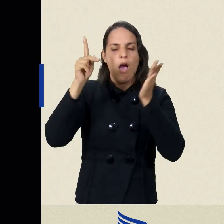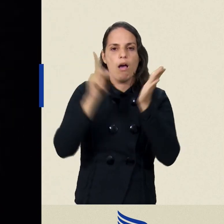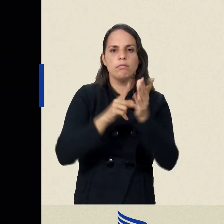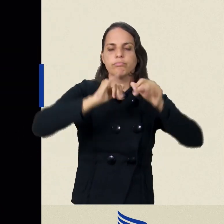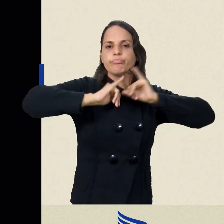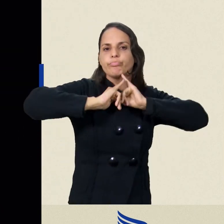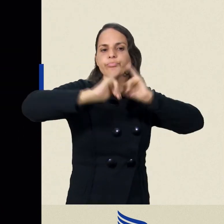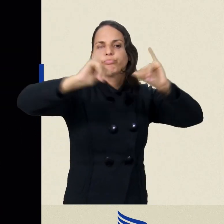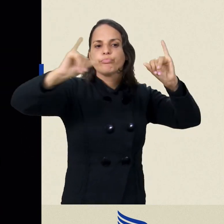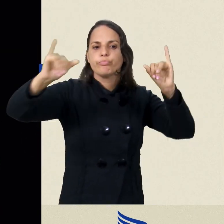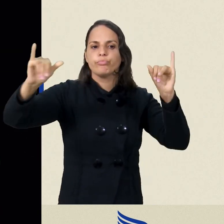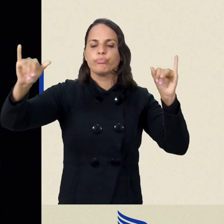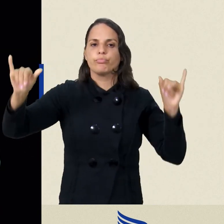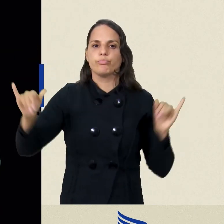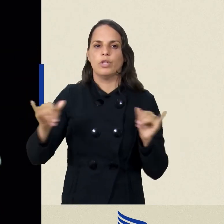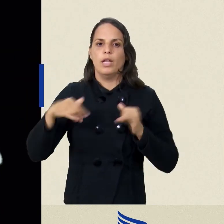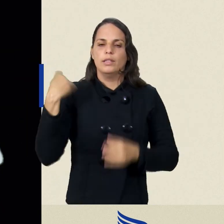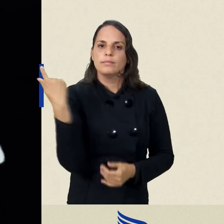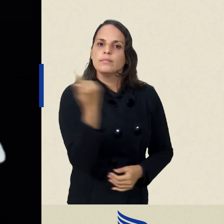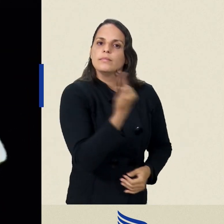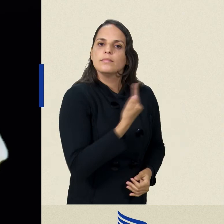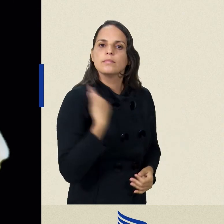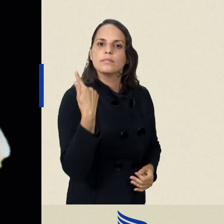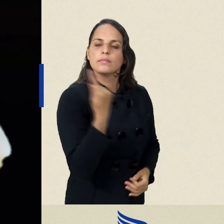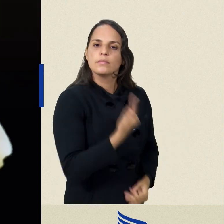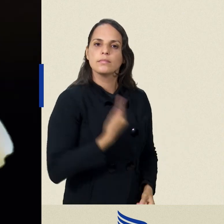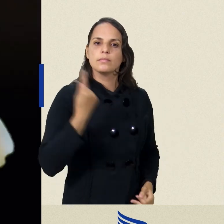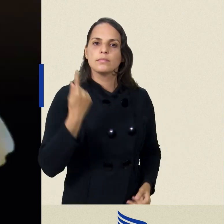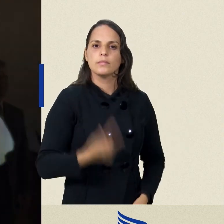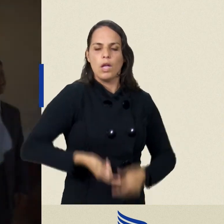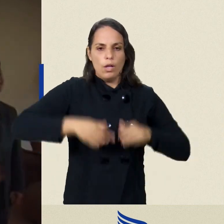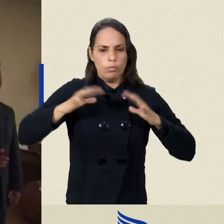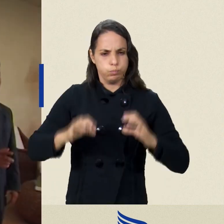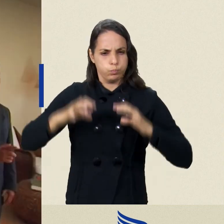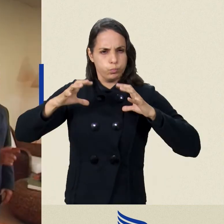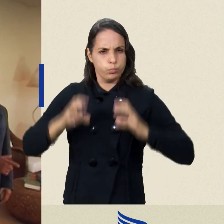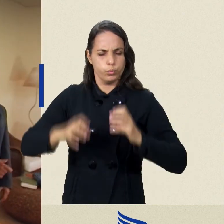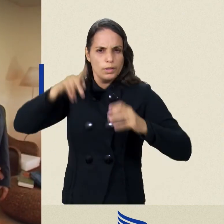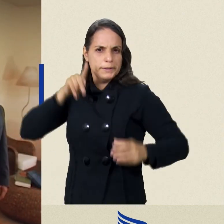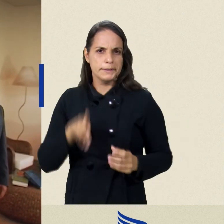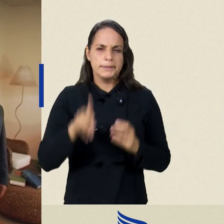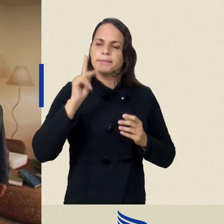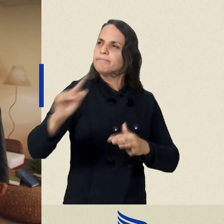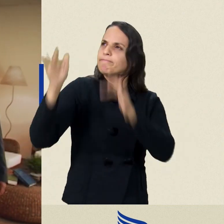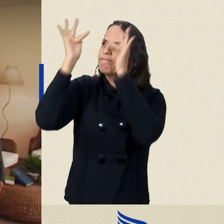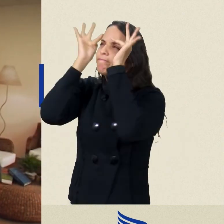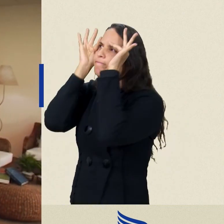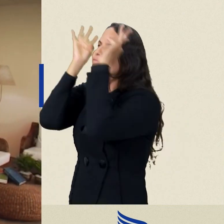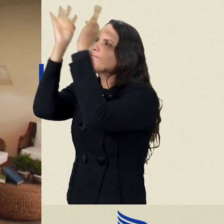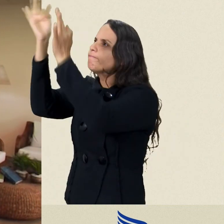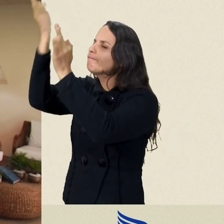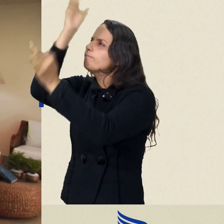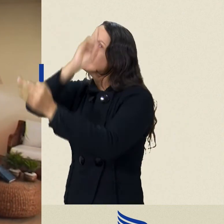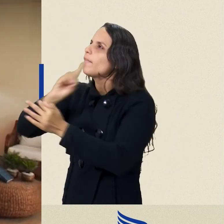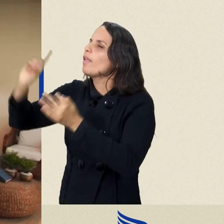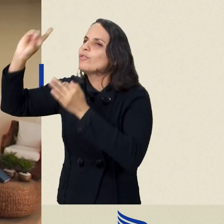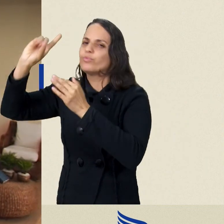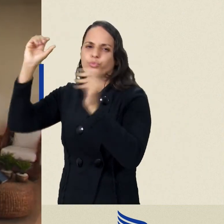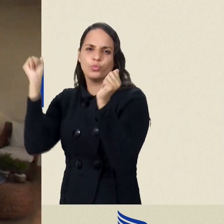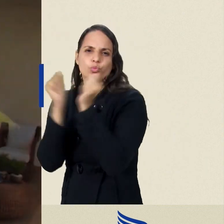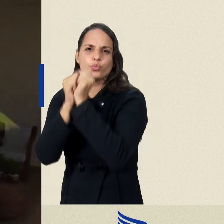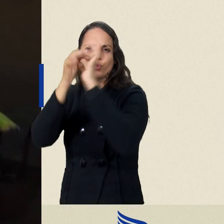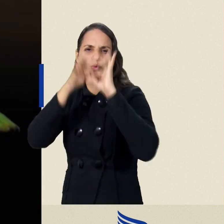real pendão, os que na batalha sempre são fiéis, com